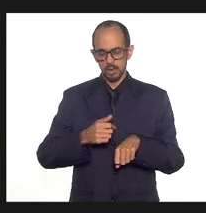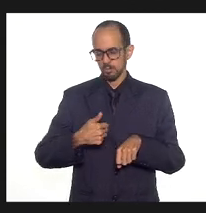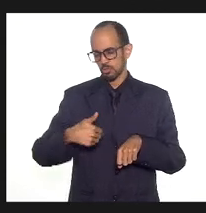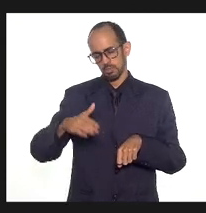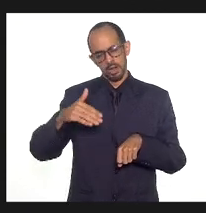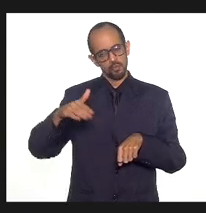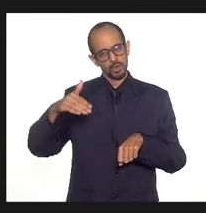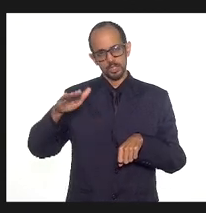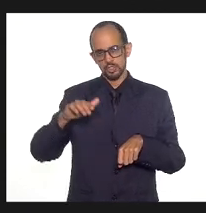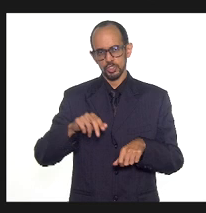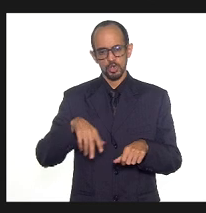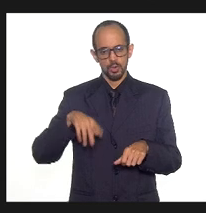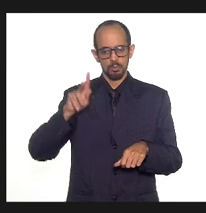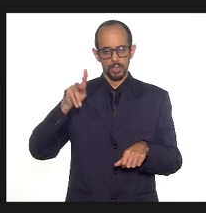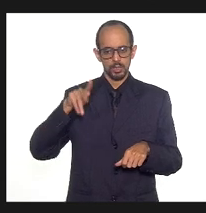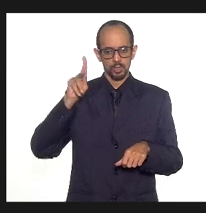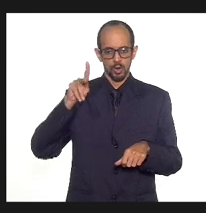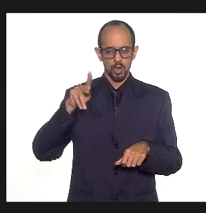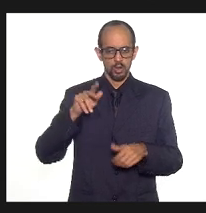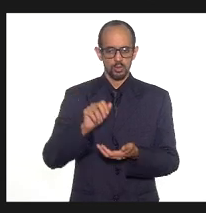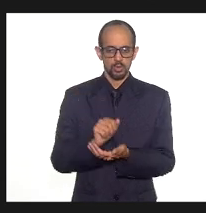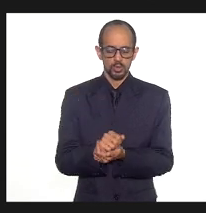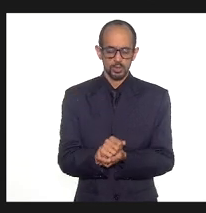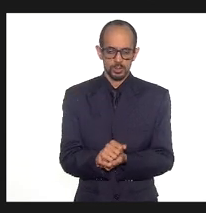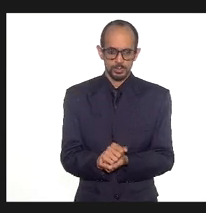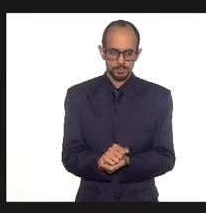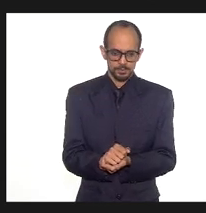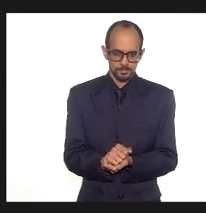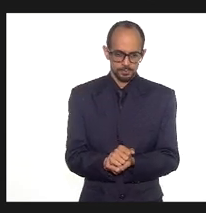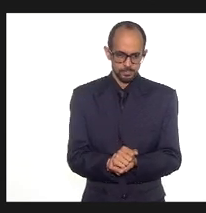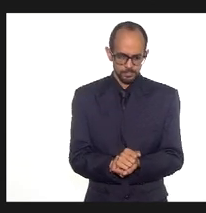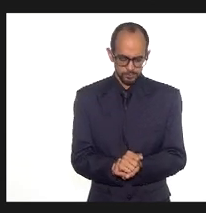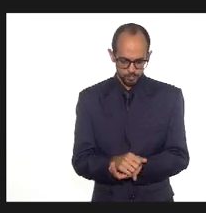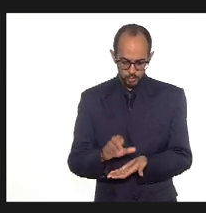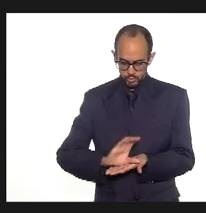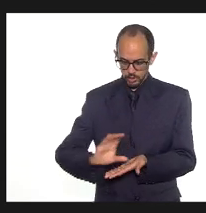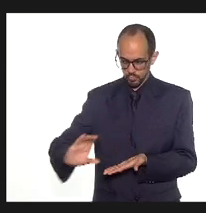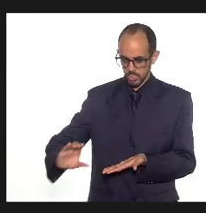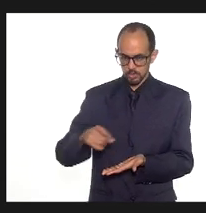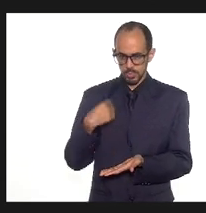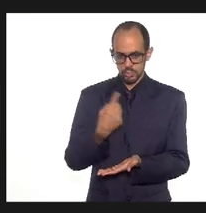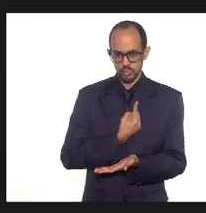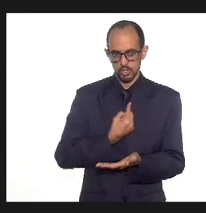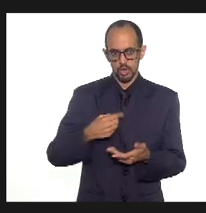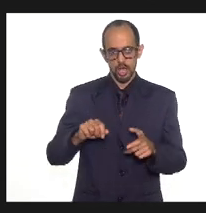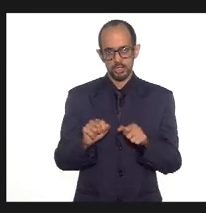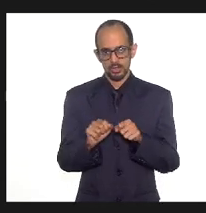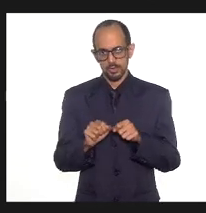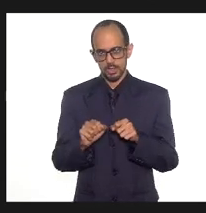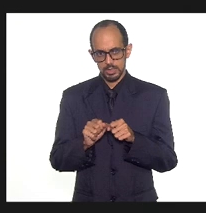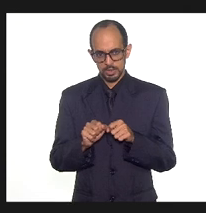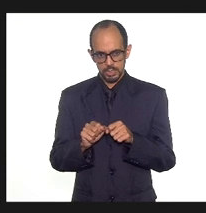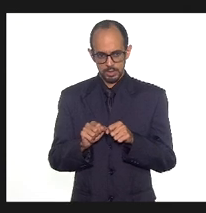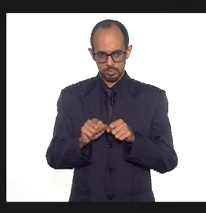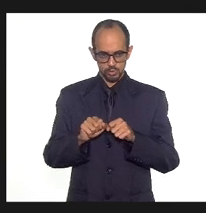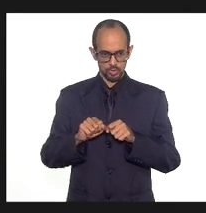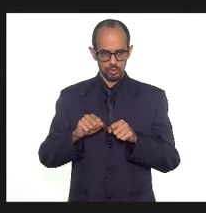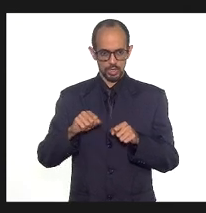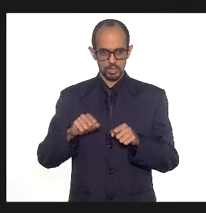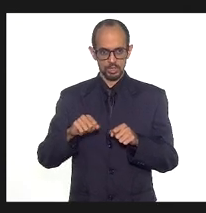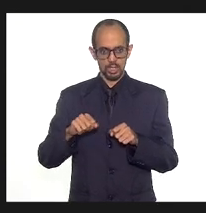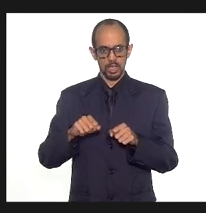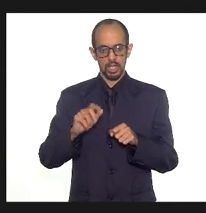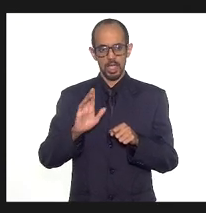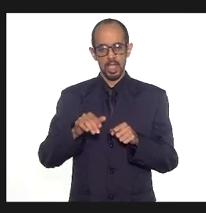petróleo longeva também. Assim, tá? Os investimentos que a gente faz que a gente está fazendo hoje, eles foram previstos aqui 10 anos